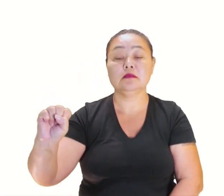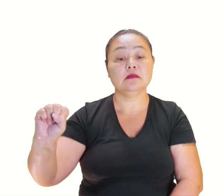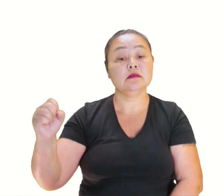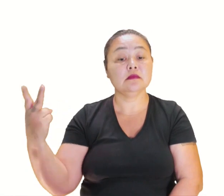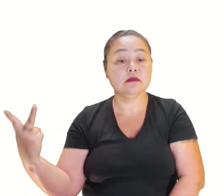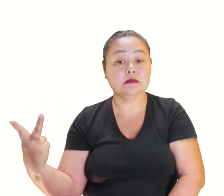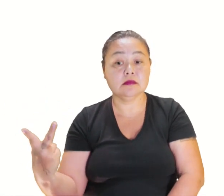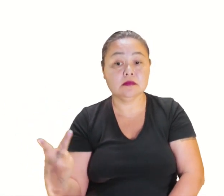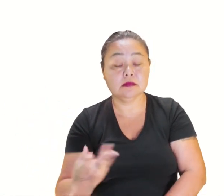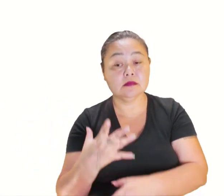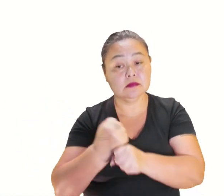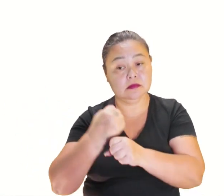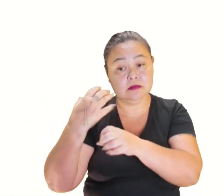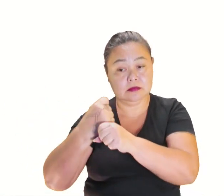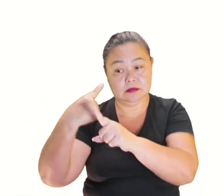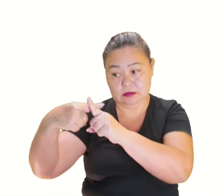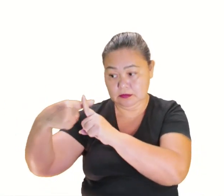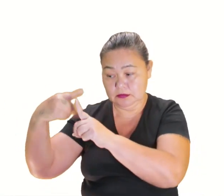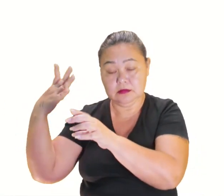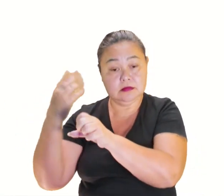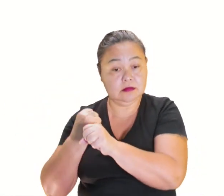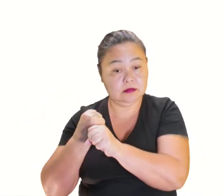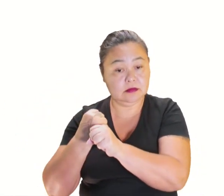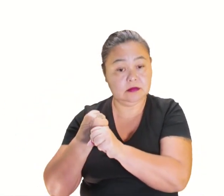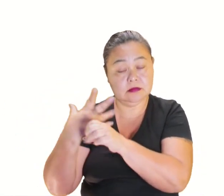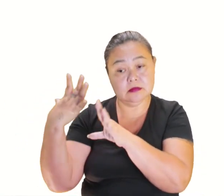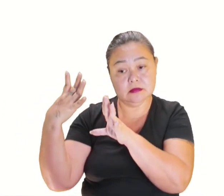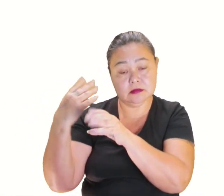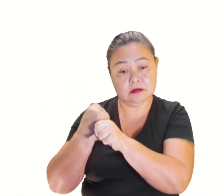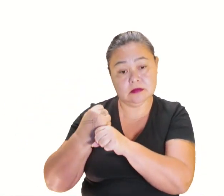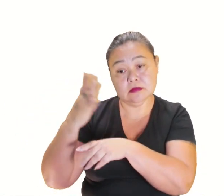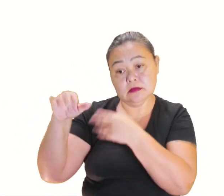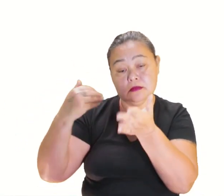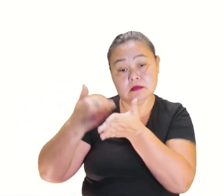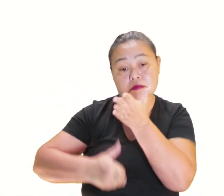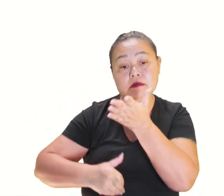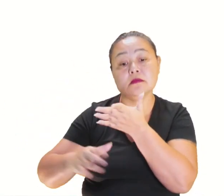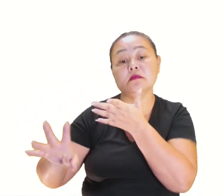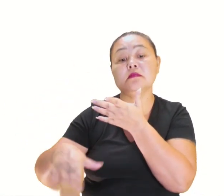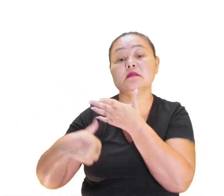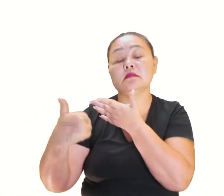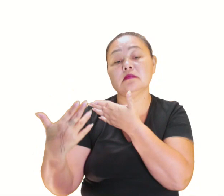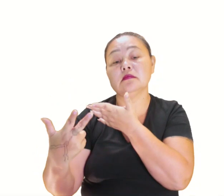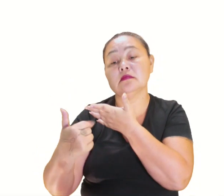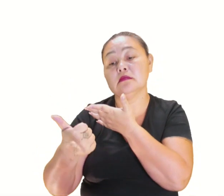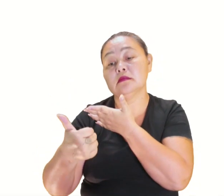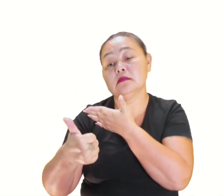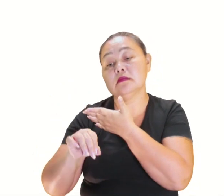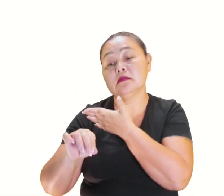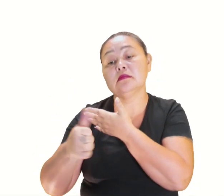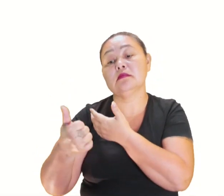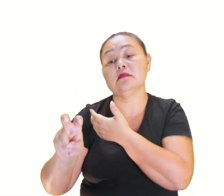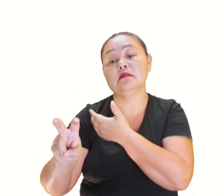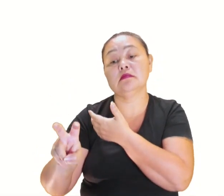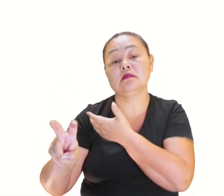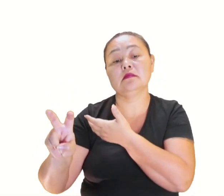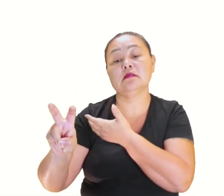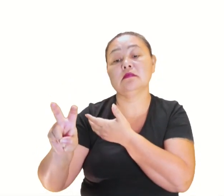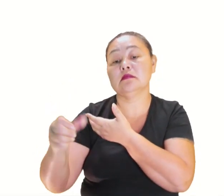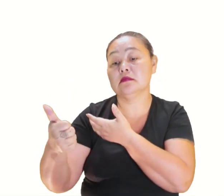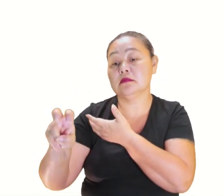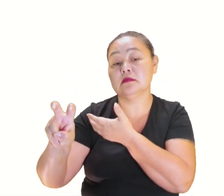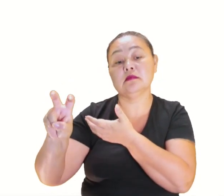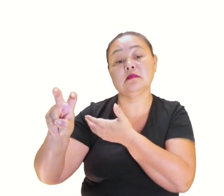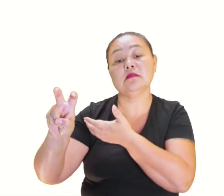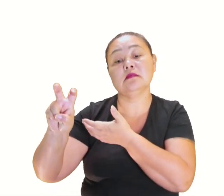Podemos somar todos os positivos, né? Podemos. E aí a gente tira dos negativos. 8 mais 2, 10 mais 5, 15. 15. Eu